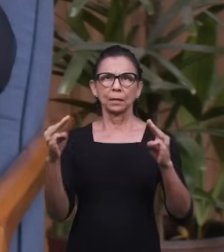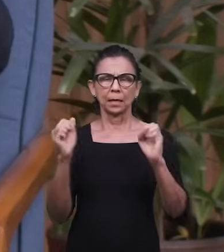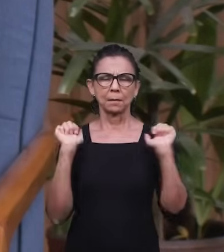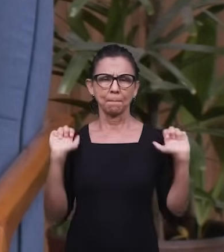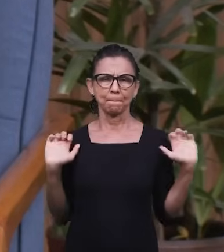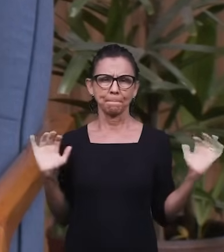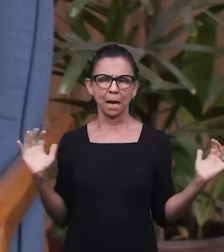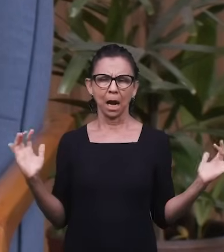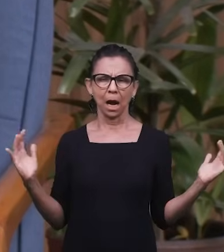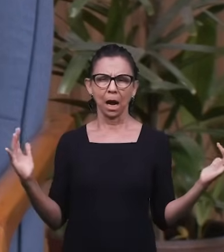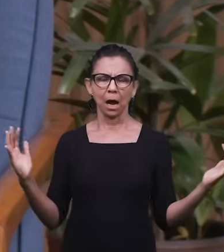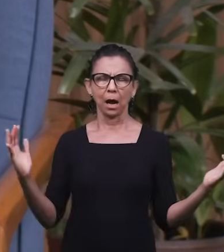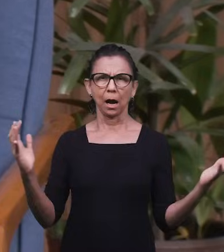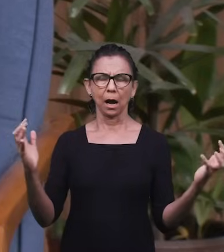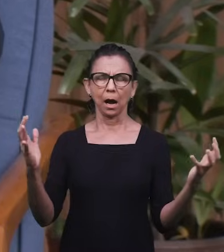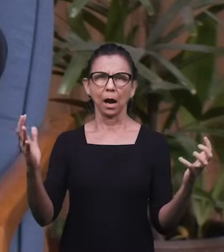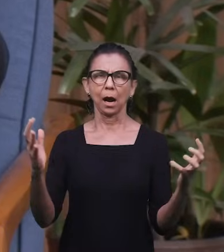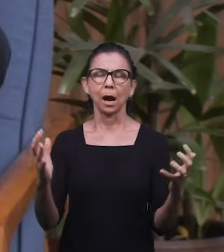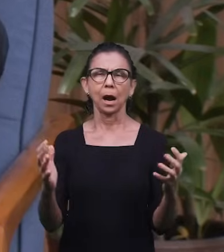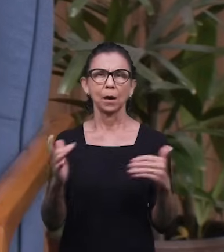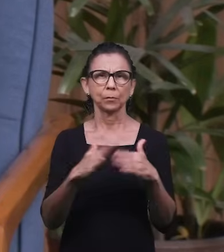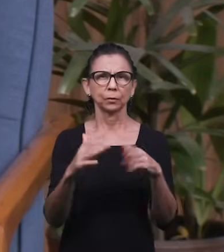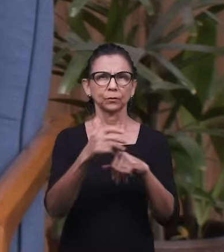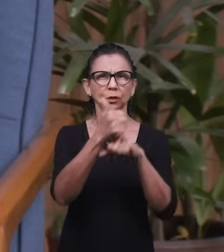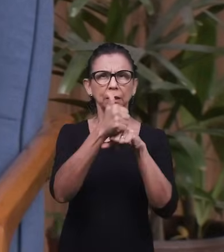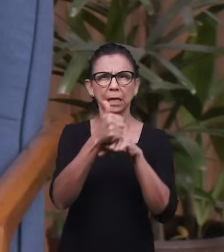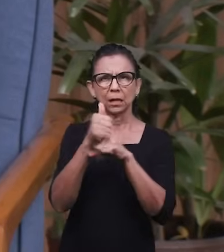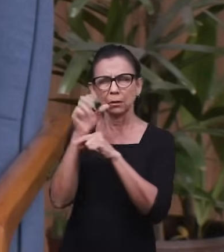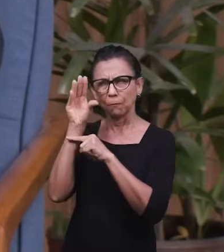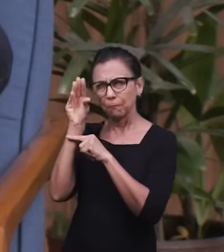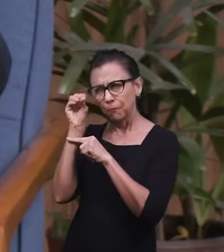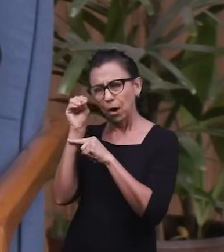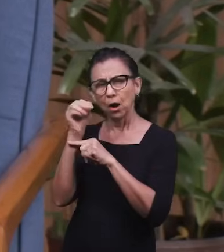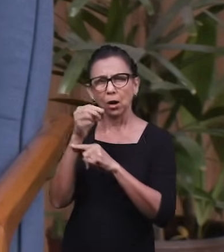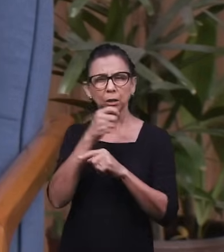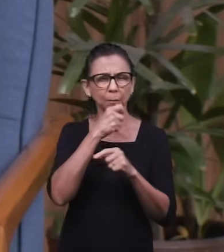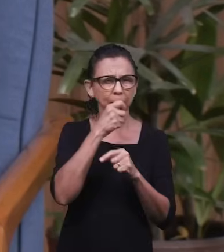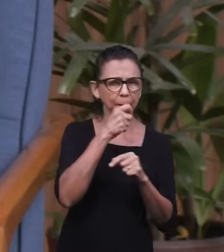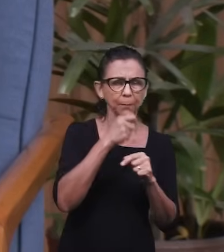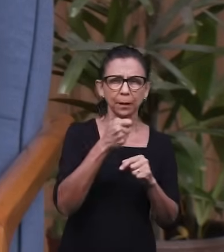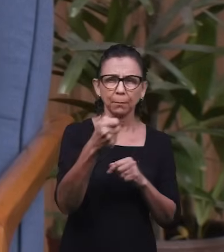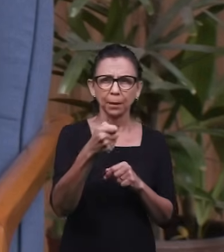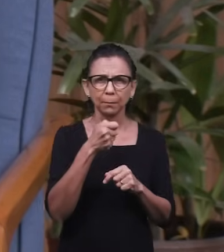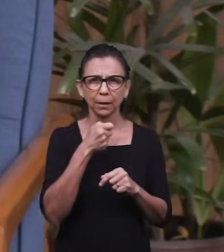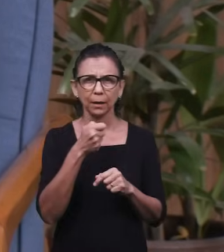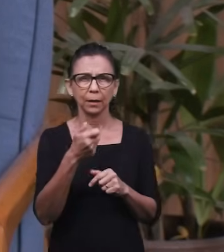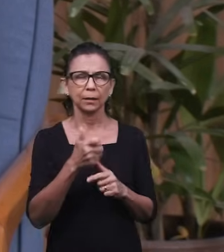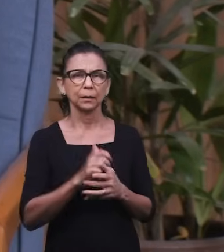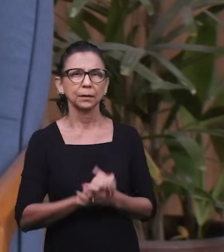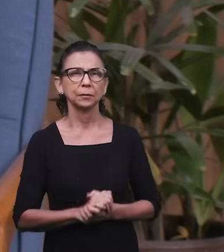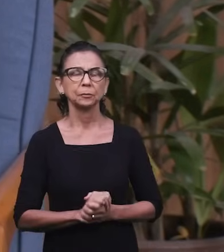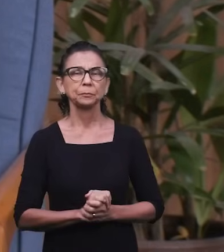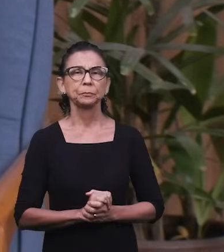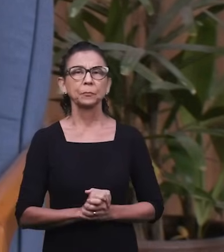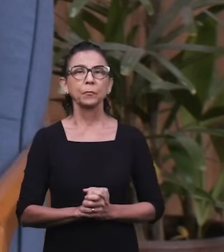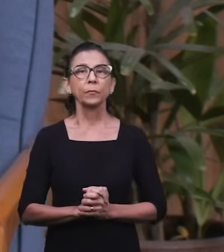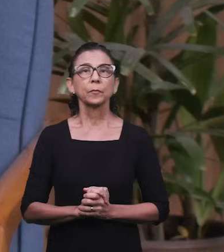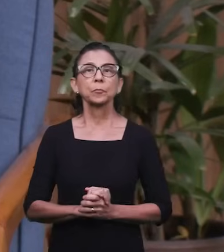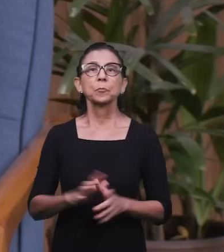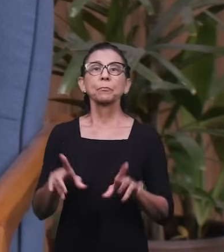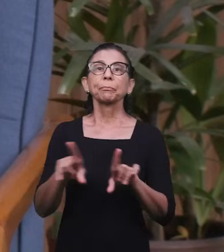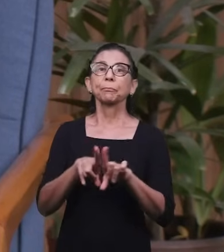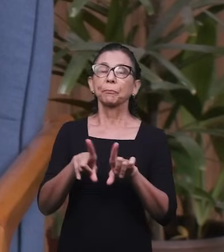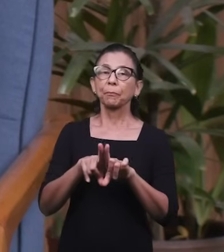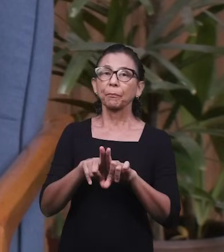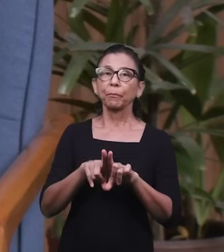de fotógrafos, cinegrafistas que estavam ali, os jornalistas em busca de informações, como é o trabalho da imprensa.